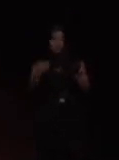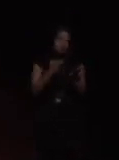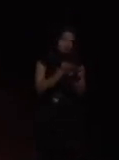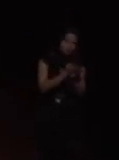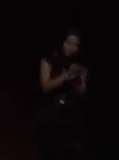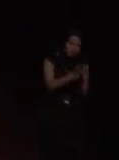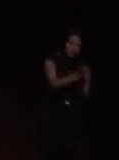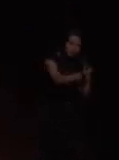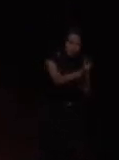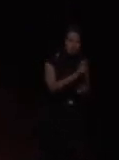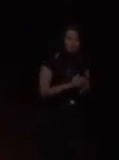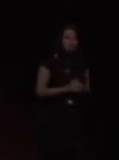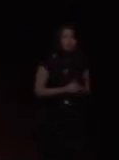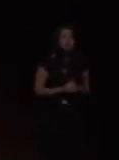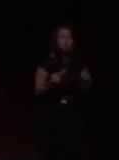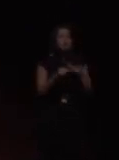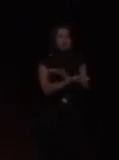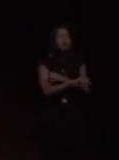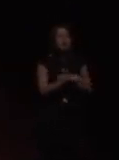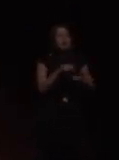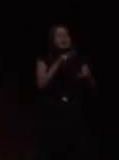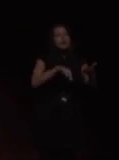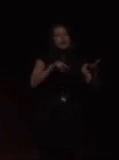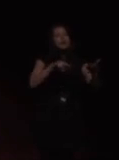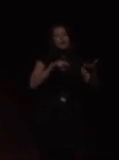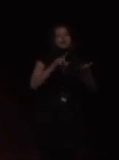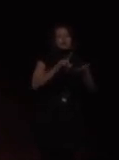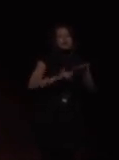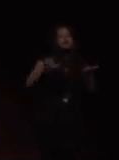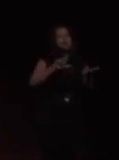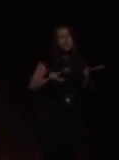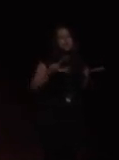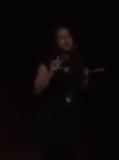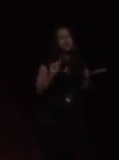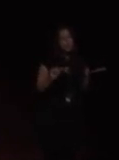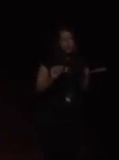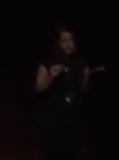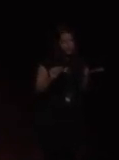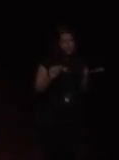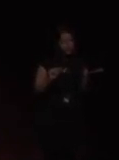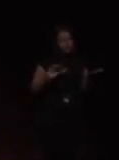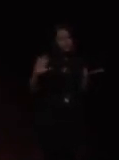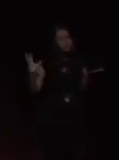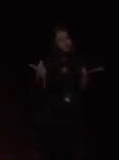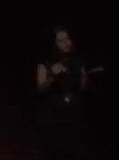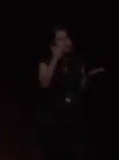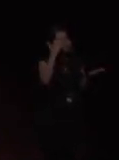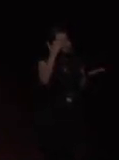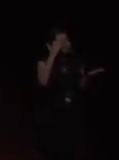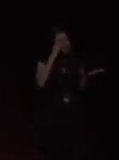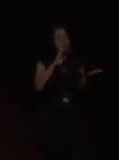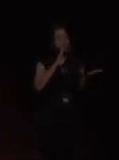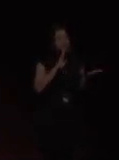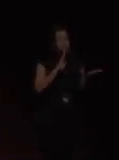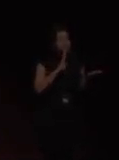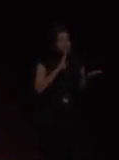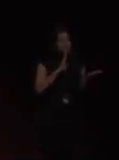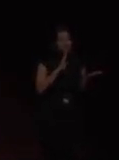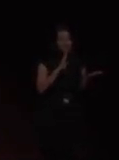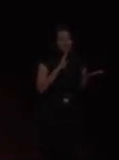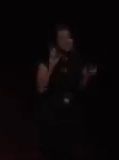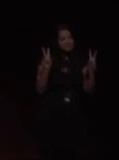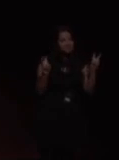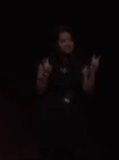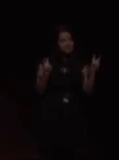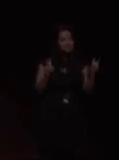que é, então, a literatura. Todo mundo aqui falou, a gente sabe o que é literatura, a gente já tem falado o papel da